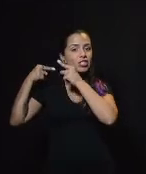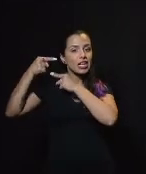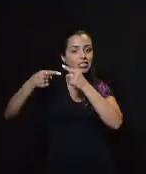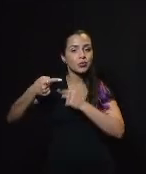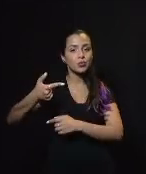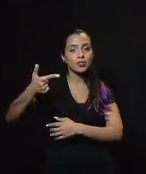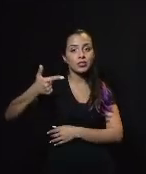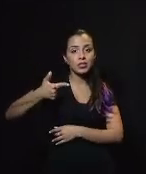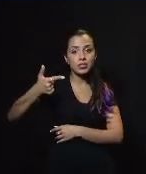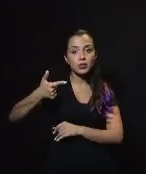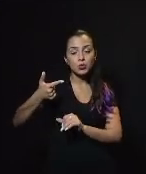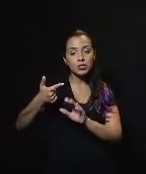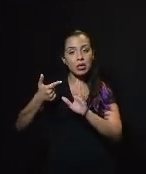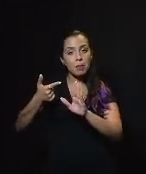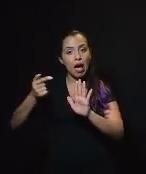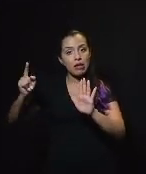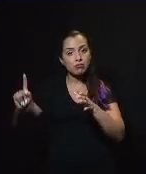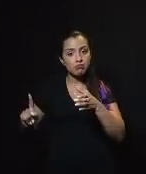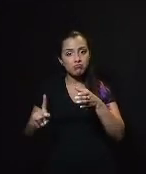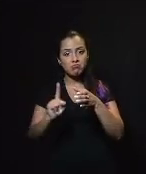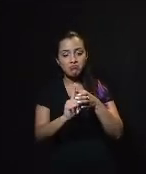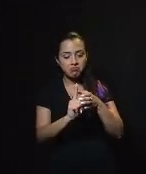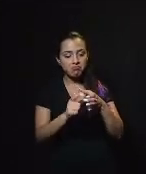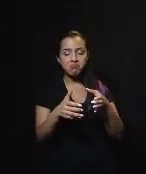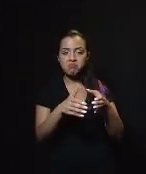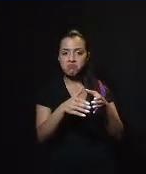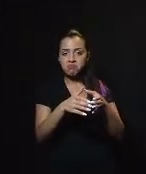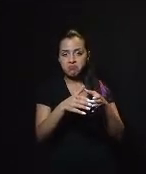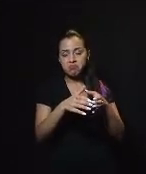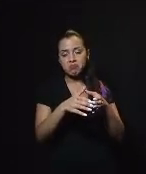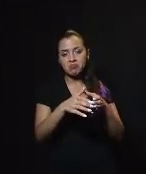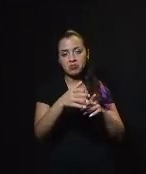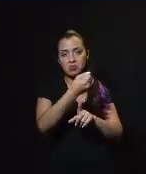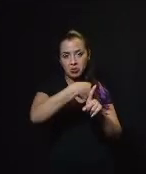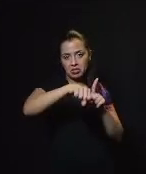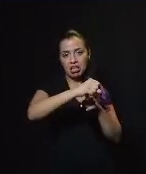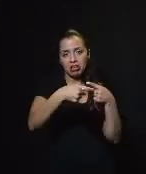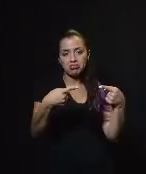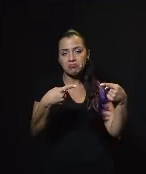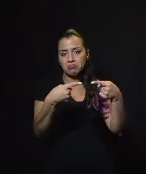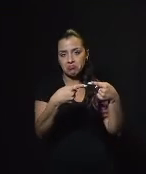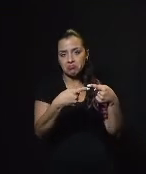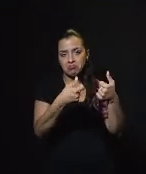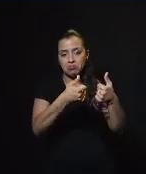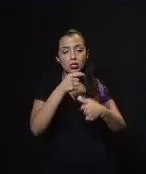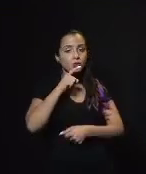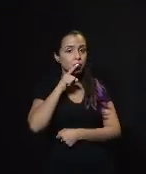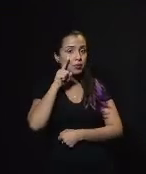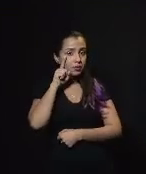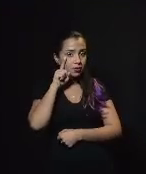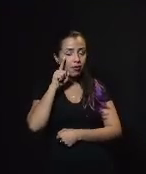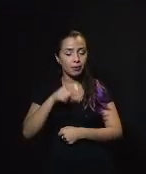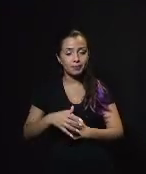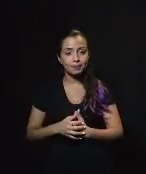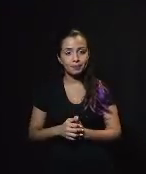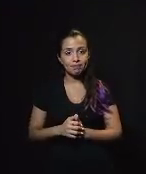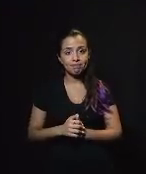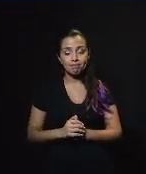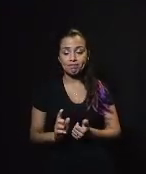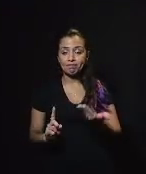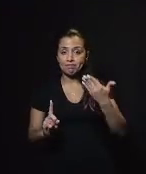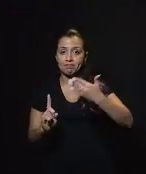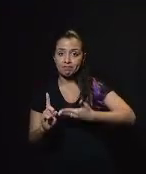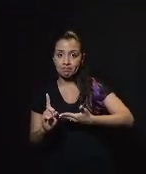bem introduzido, muito bem encaixado na sociedade americana, que foi. Ele foi uma